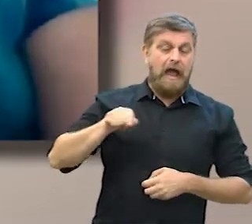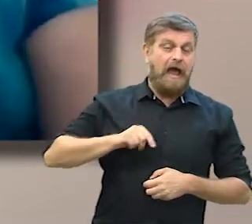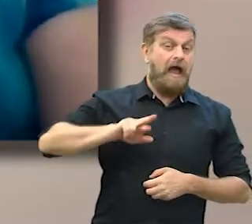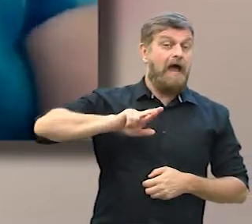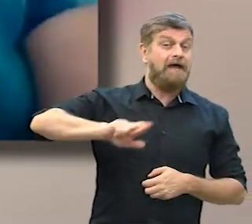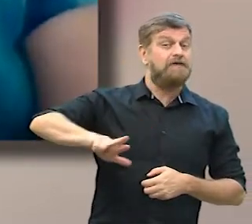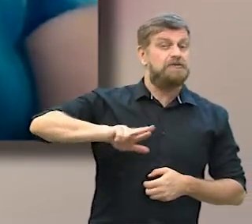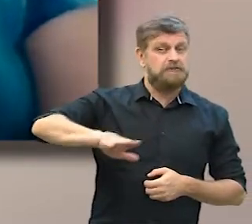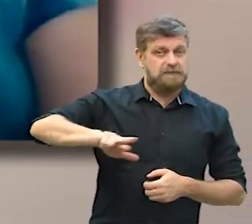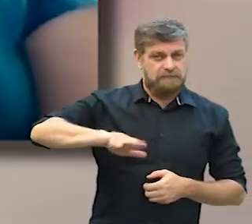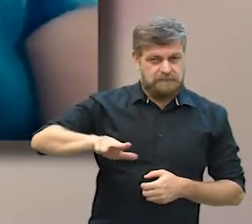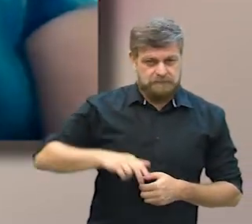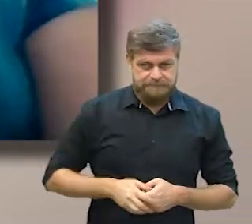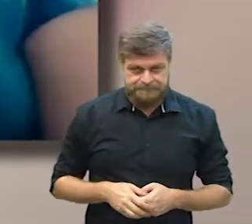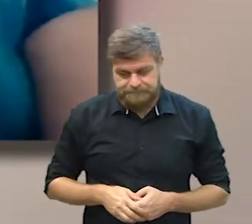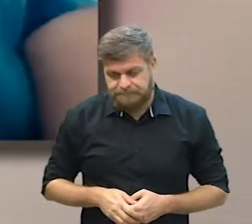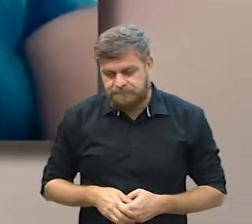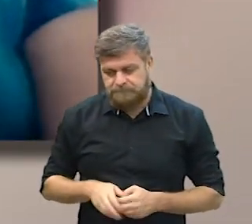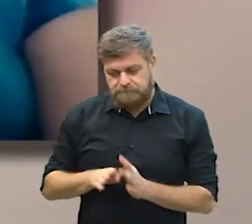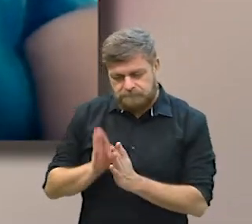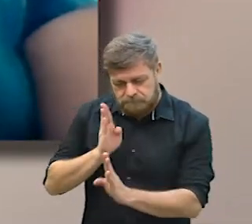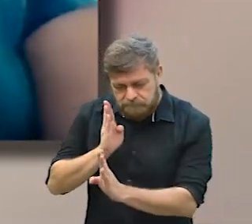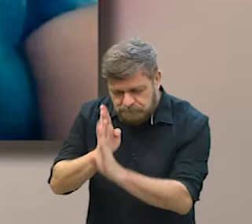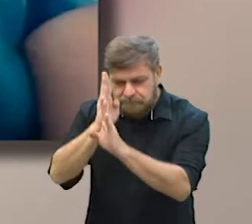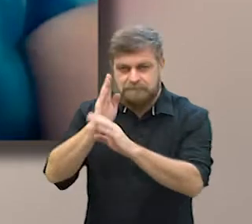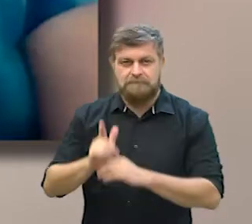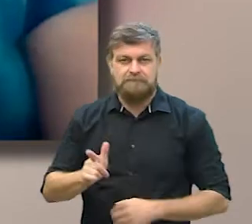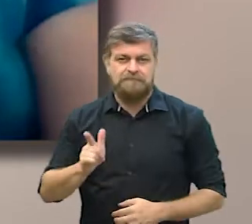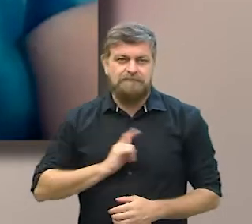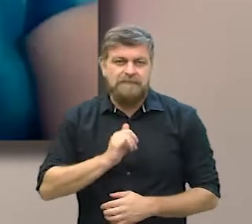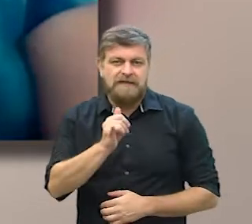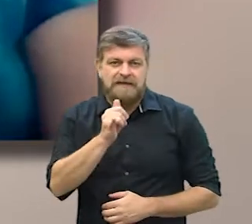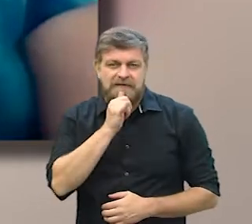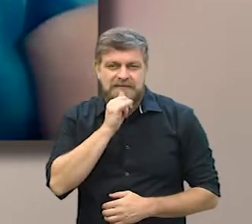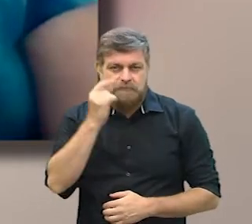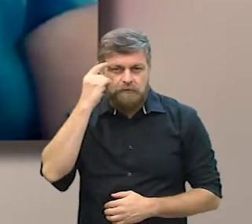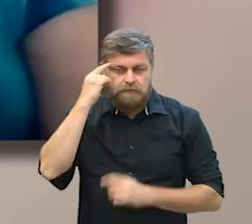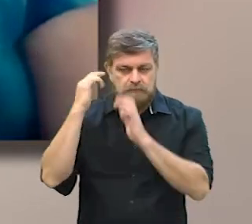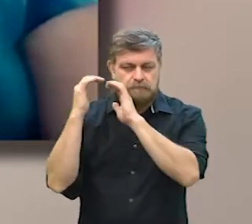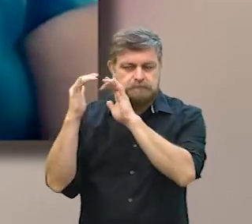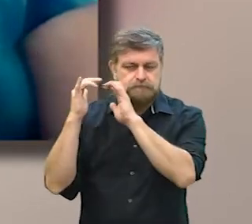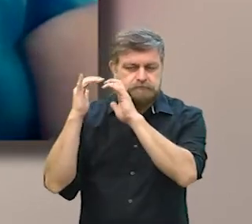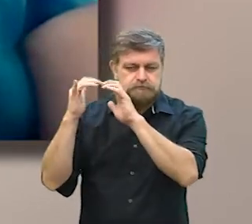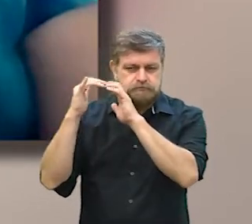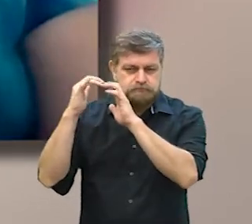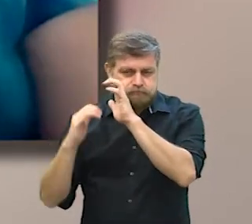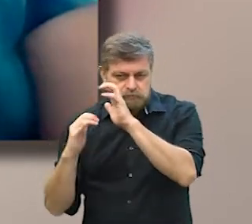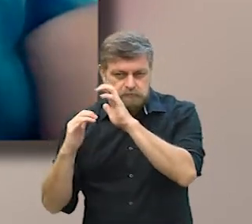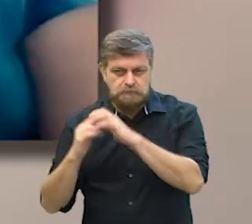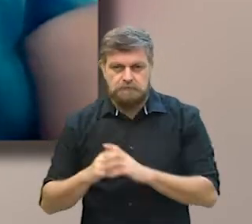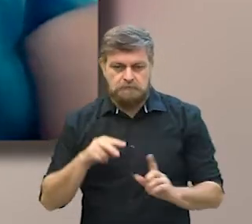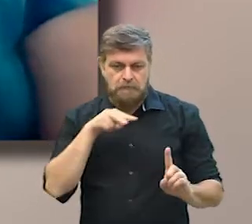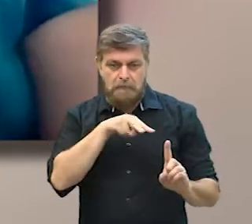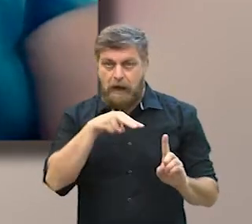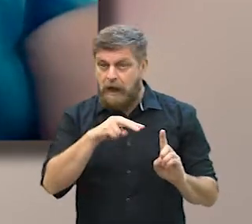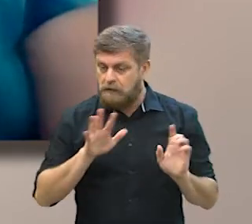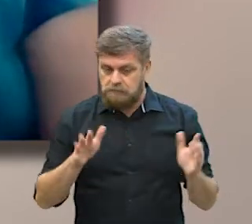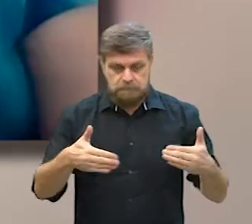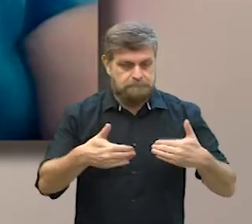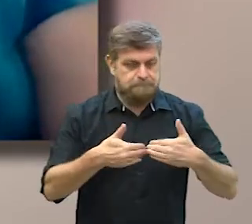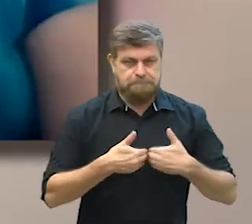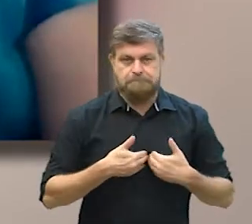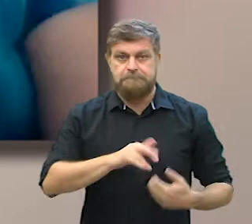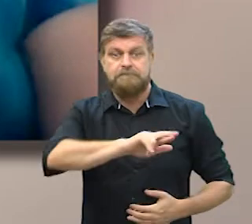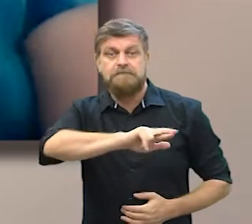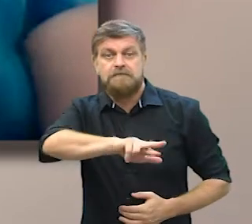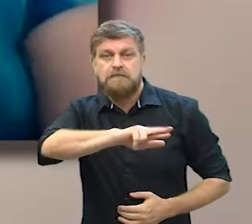algo sobre o diagnóstico dessa criança, ou mesmo as crianças com paralisia cerebral. No autismo, isso não acontece,